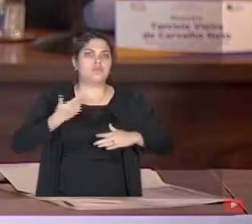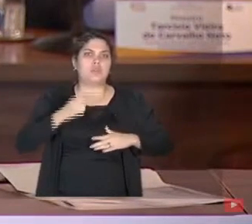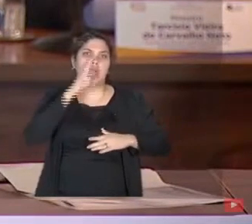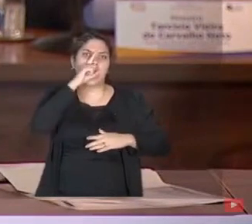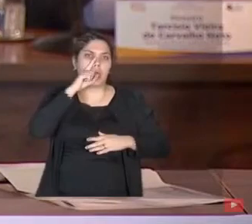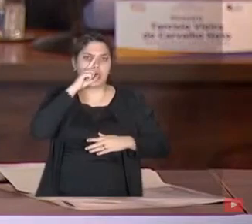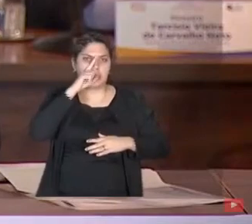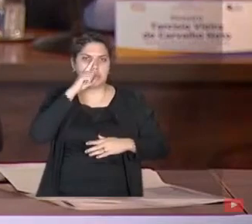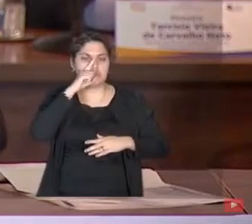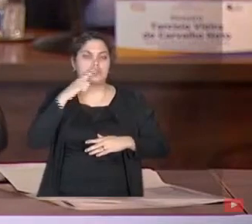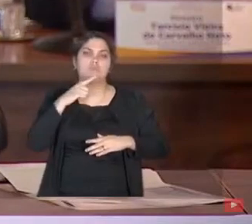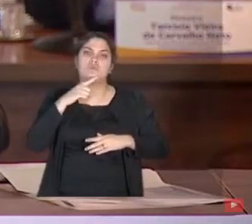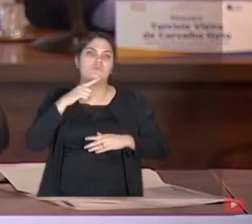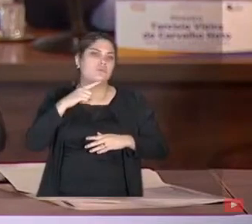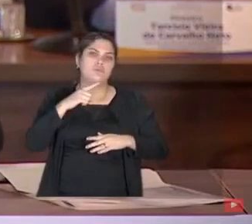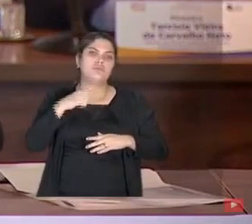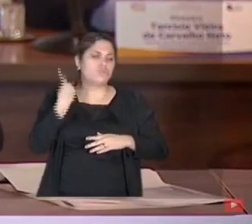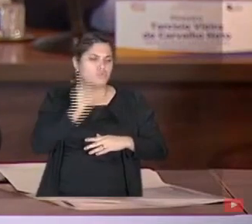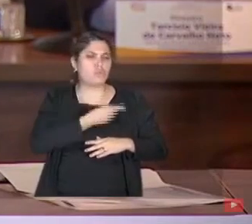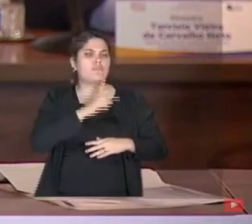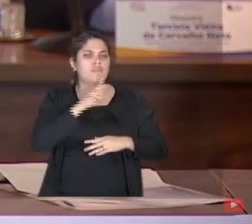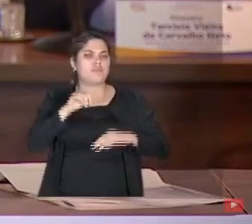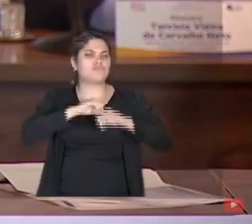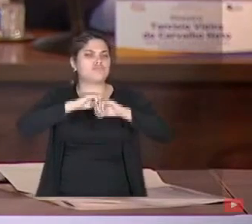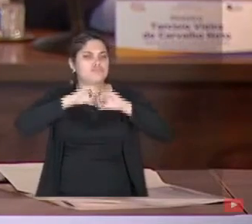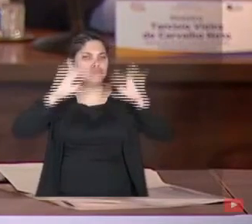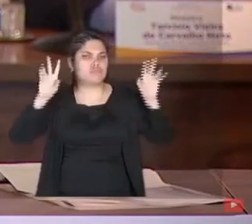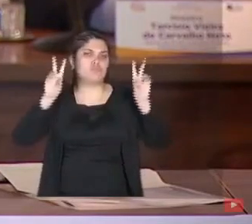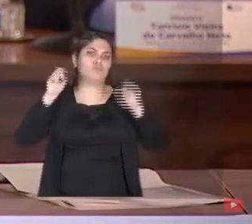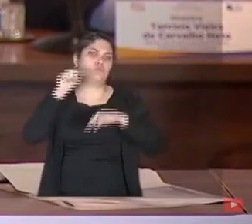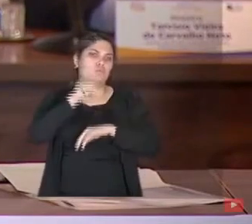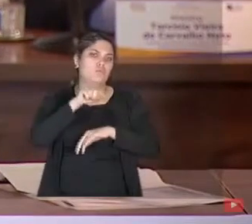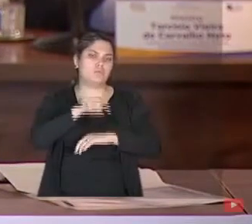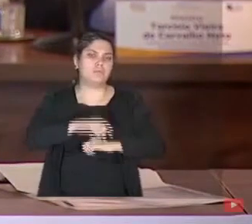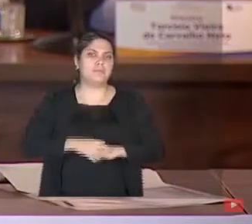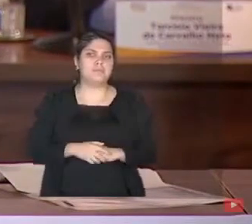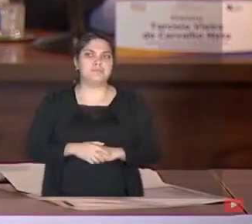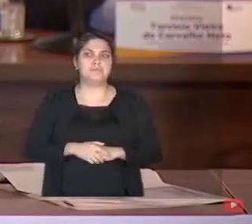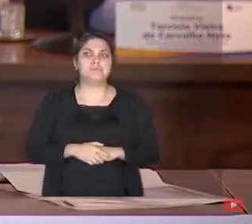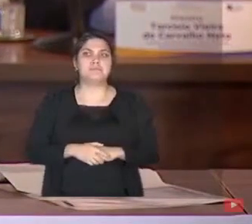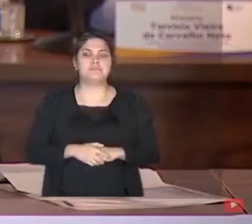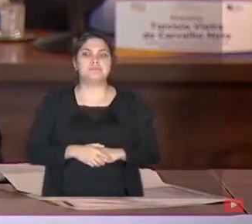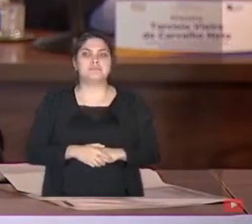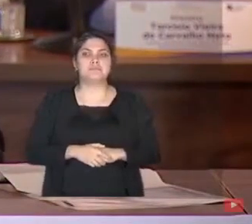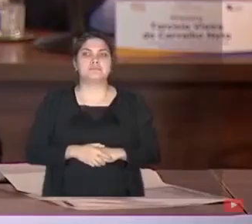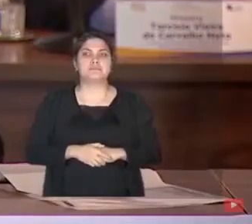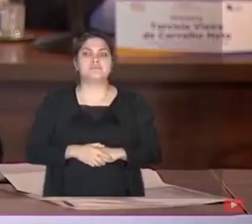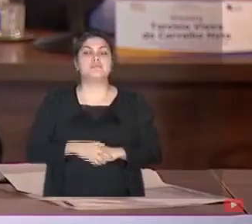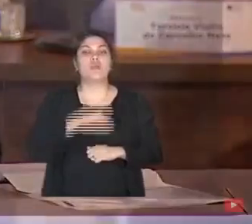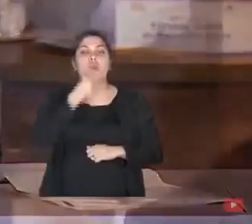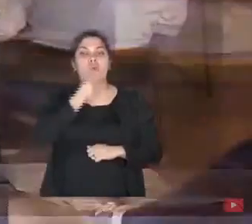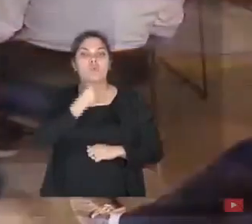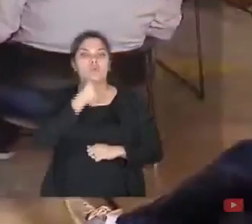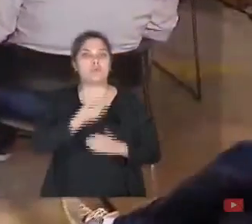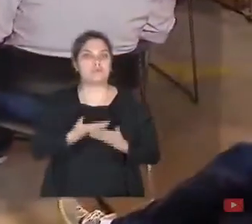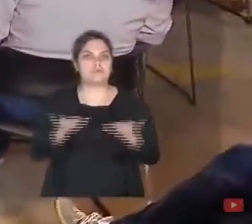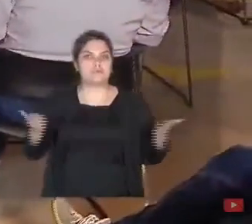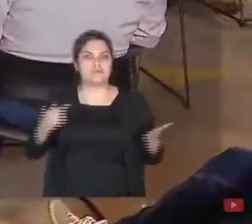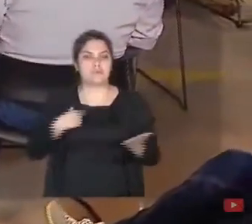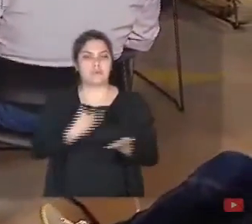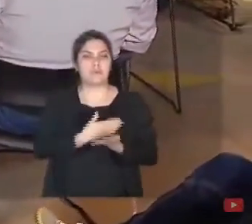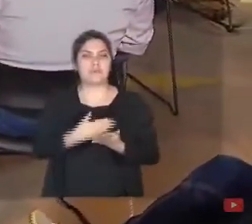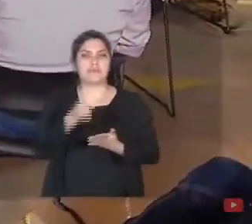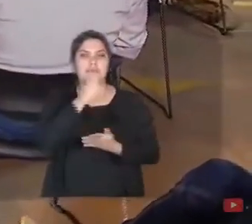risco de não sermos totalmente transparentes quanto a esse ponto. Pois não. Senhoras e senhores, daremos início a